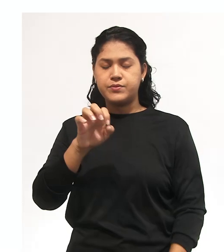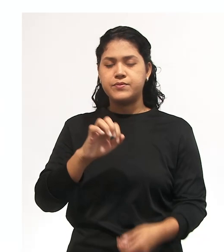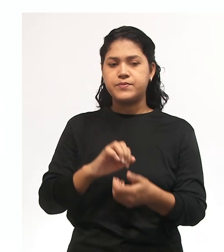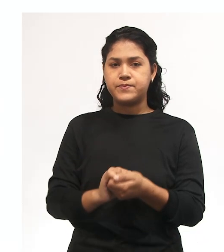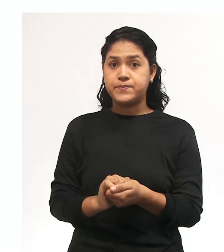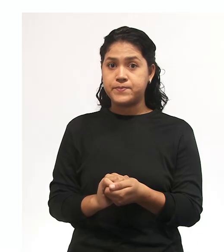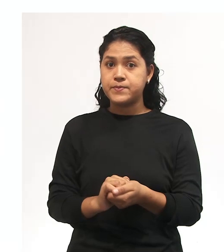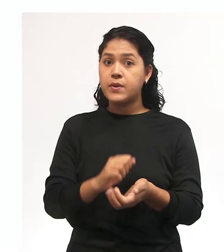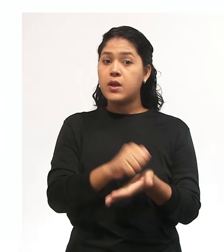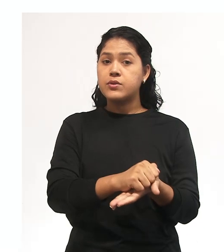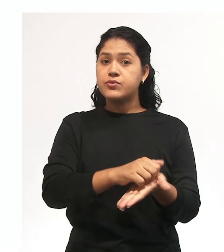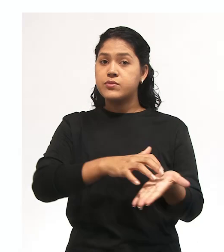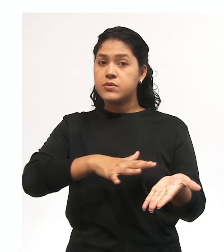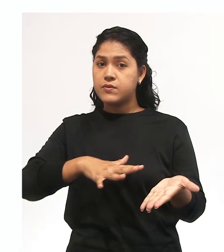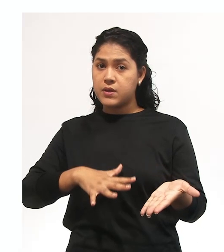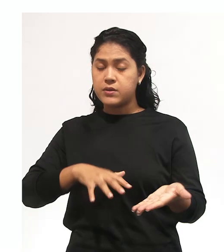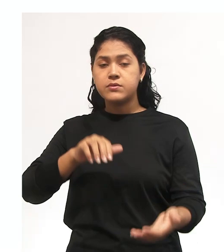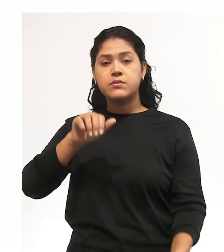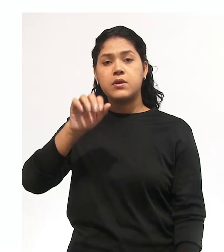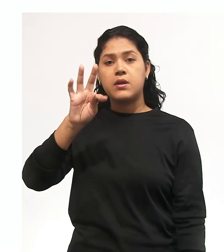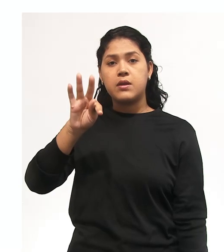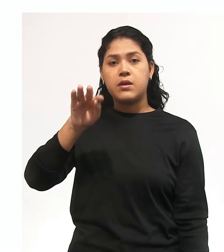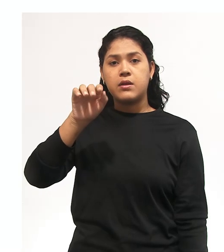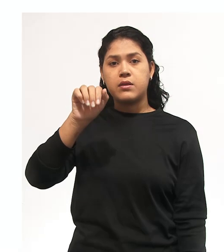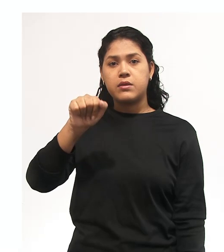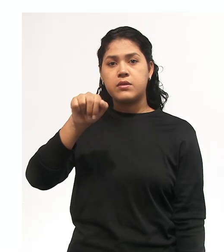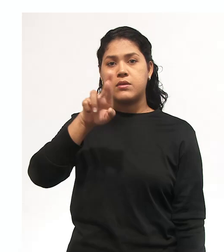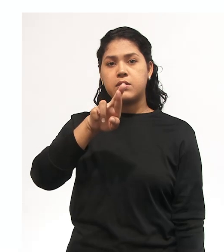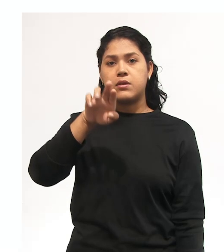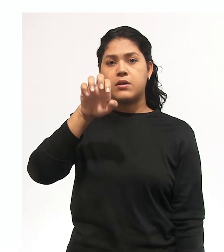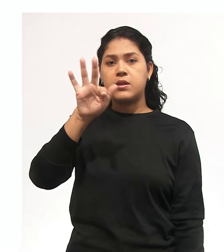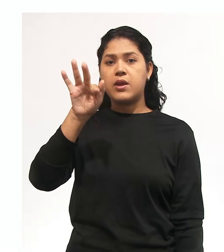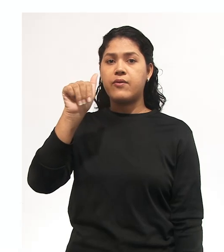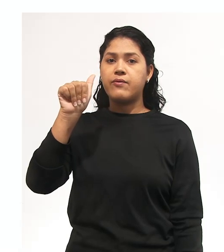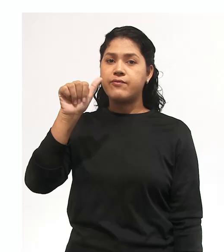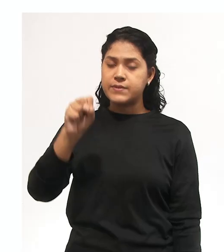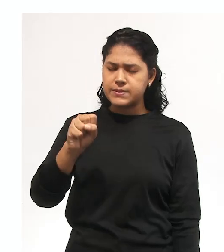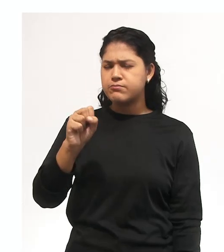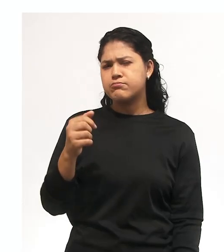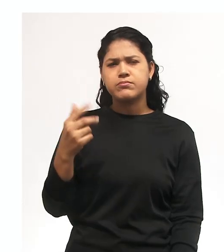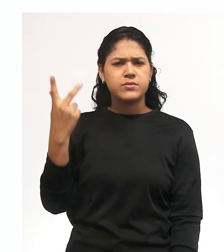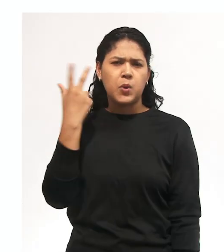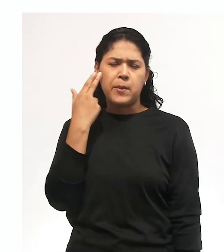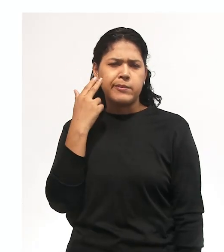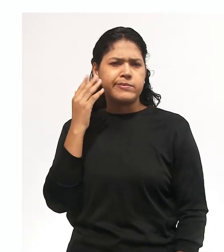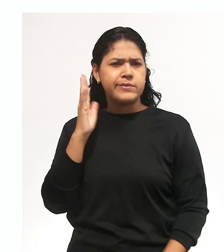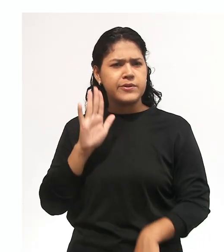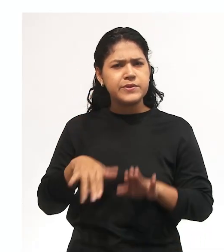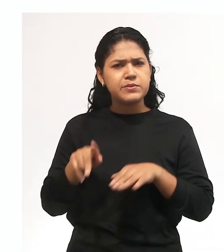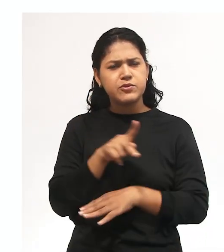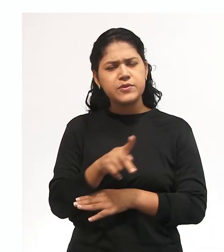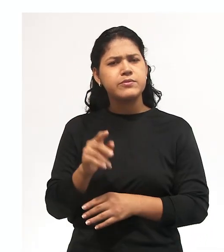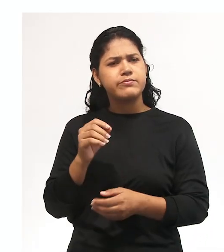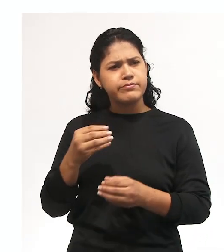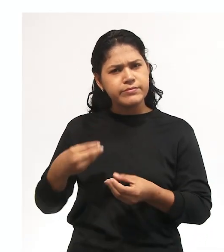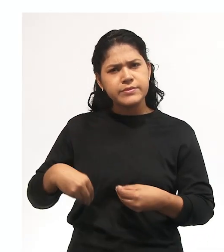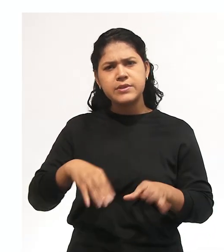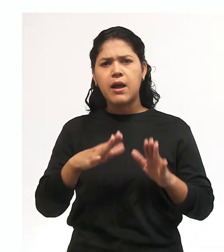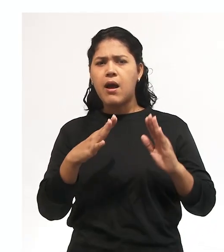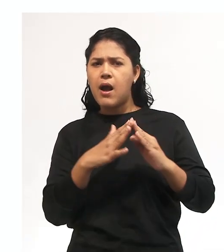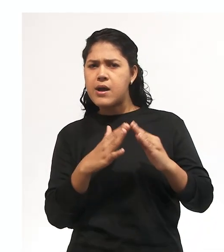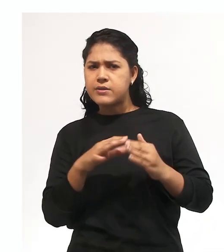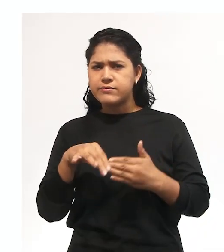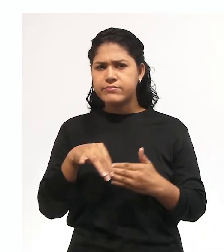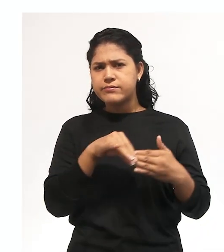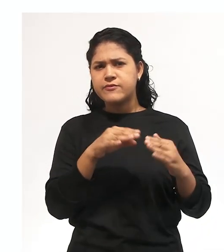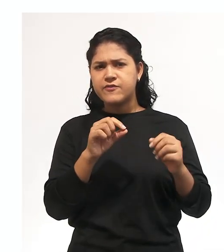aula. Tarefas. Muito comum o professor designar tarefas, né? É a oportunidade para avaliar a